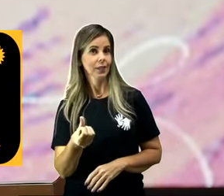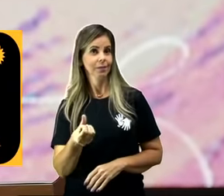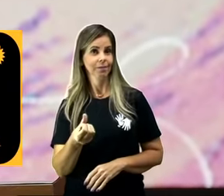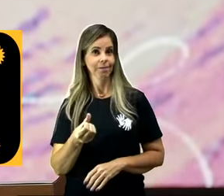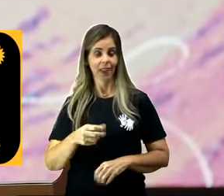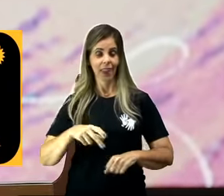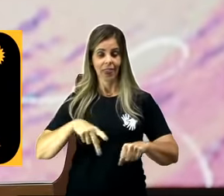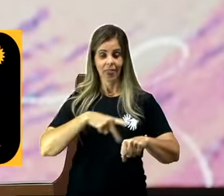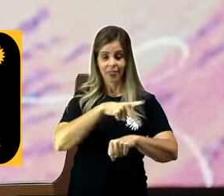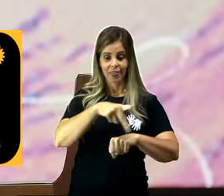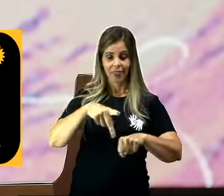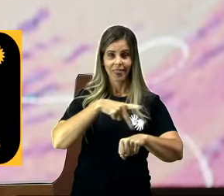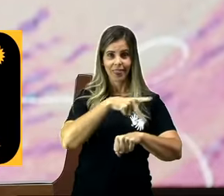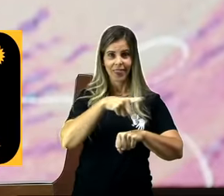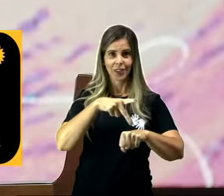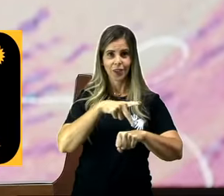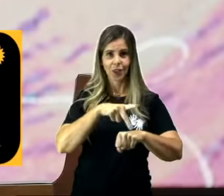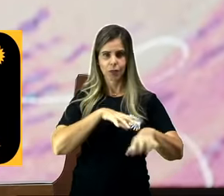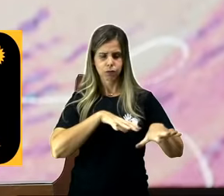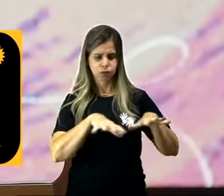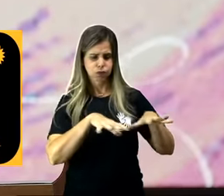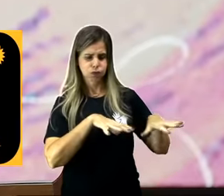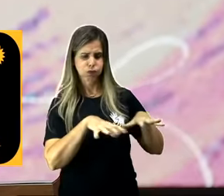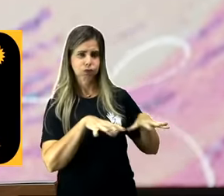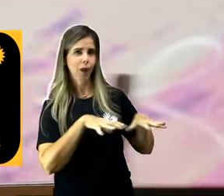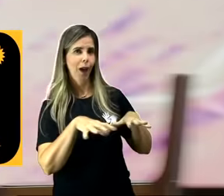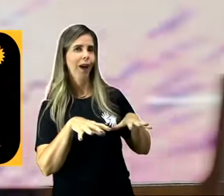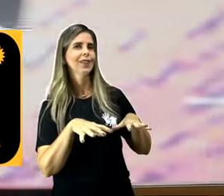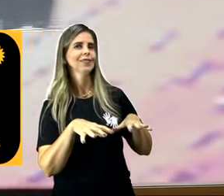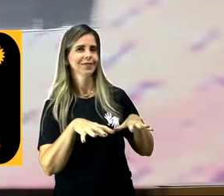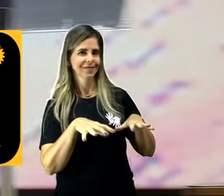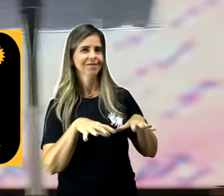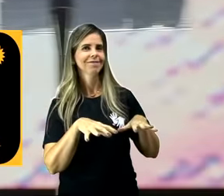ele ergue a voz e a terra derrete. Acabou.